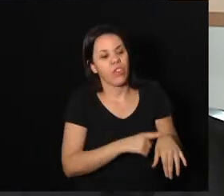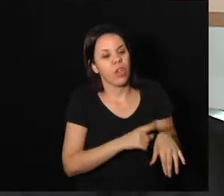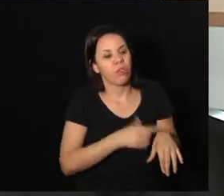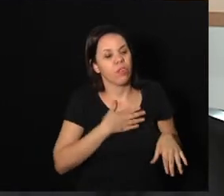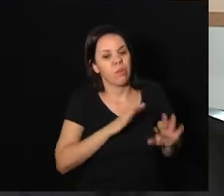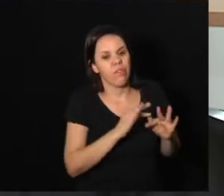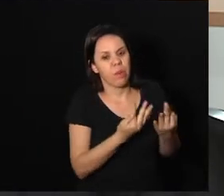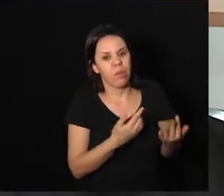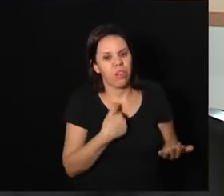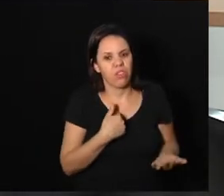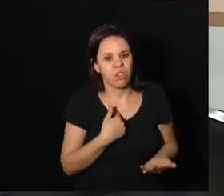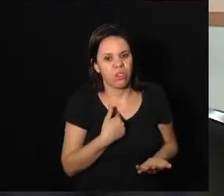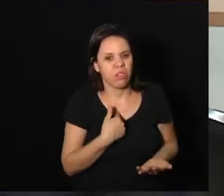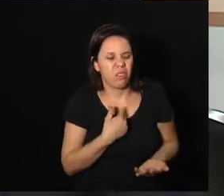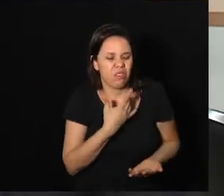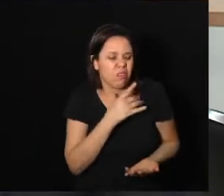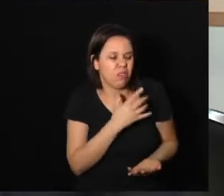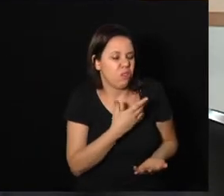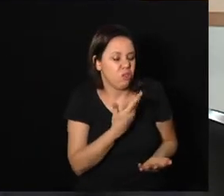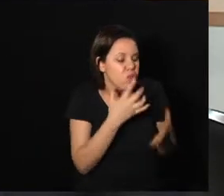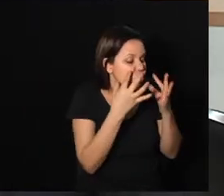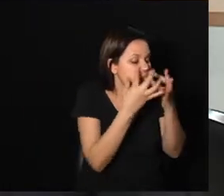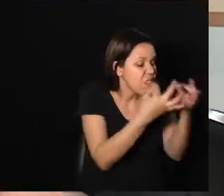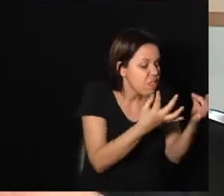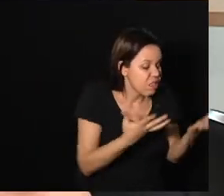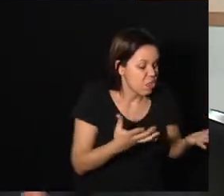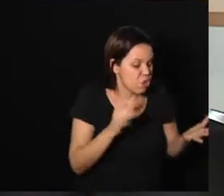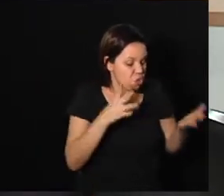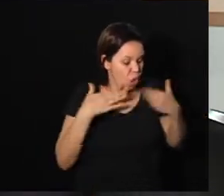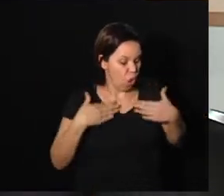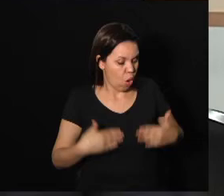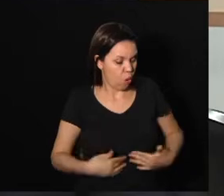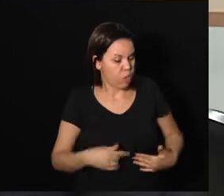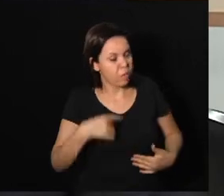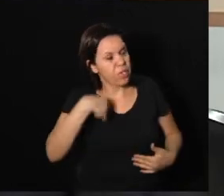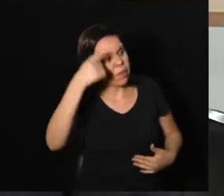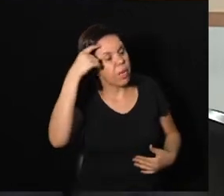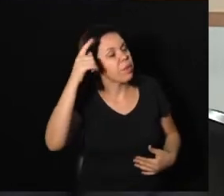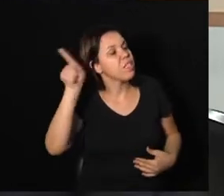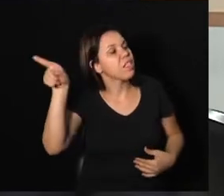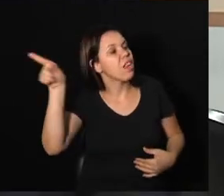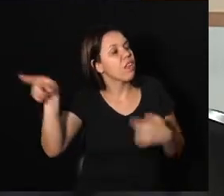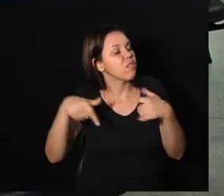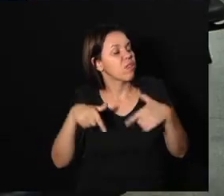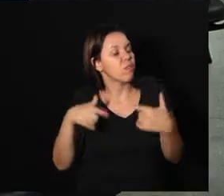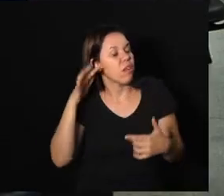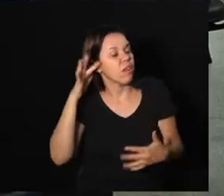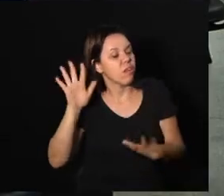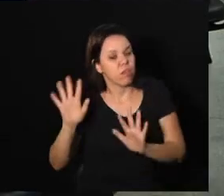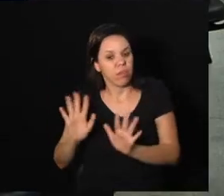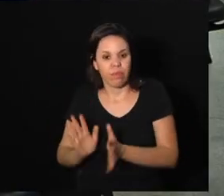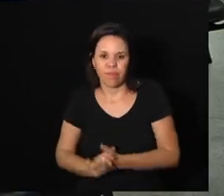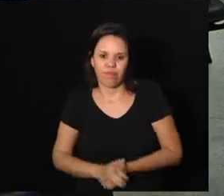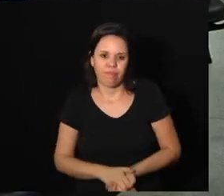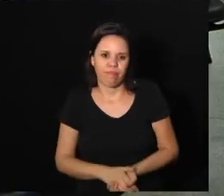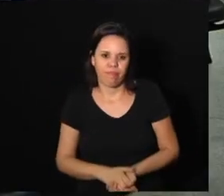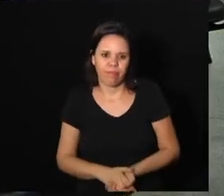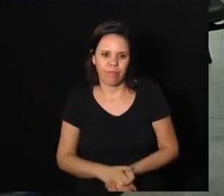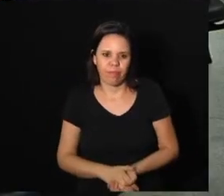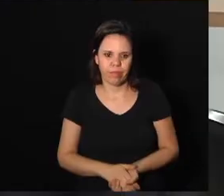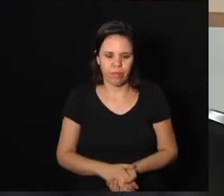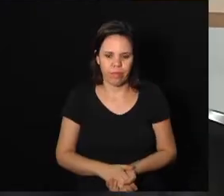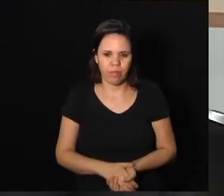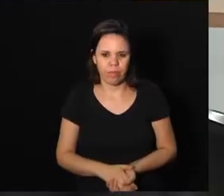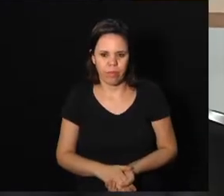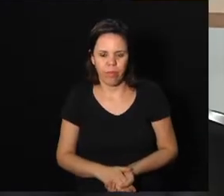filhos, eu sou um pai ausente. Eu estou ali, presente fisicamente, mas a minha cabeça continua no trabalho. Alguma coisa vai estar